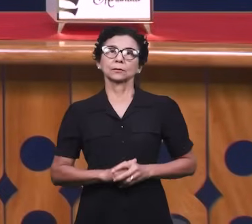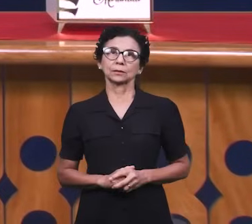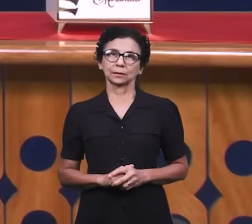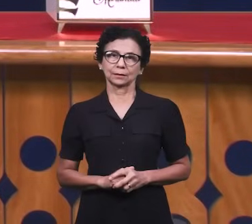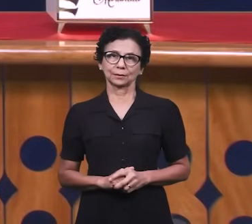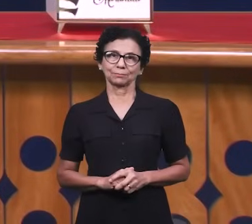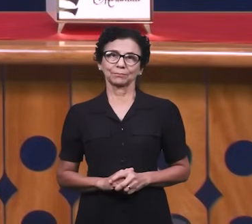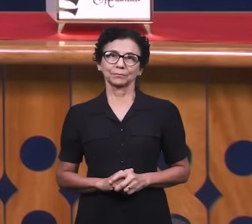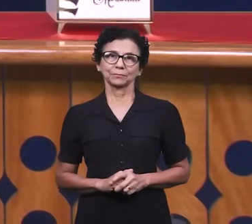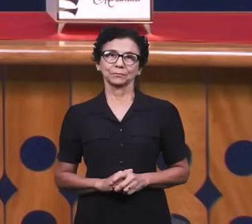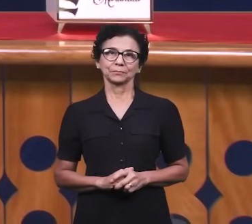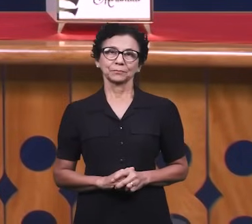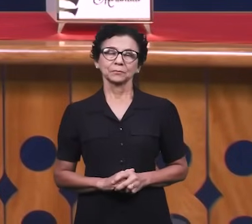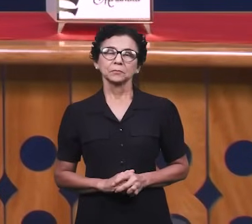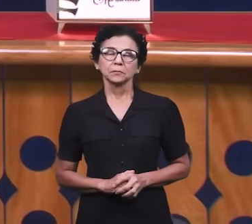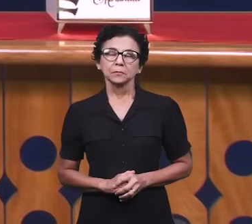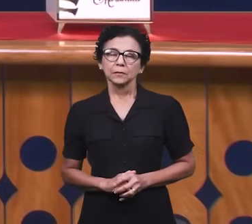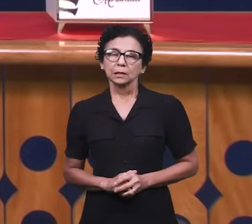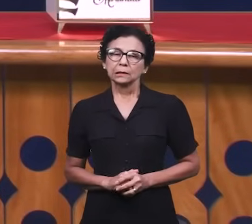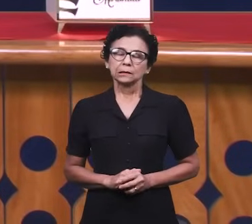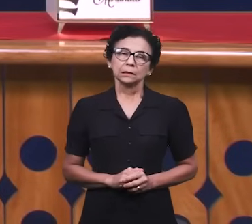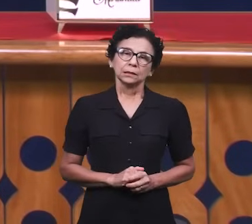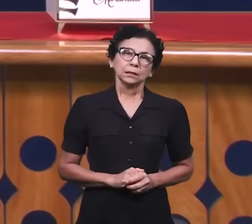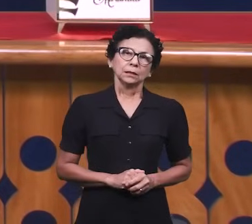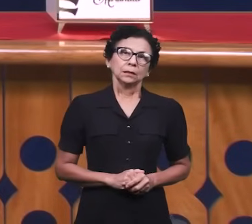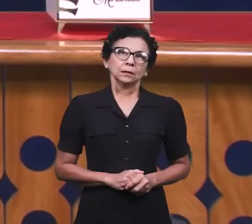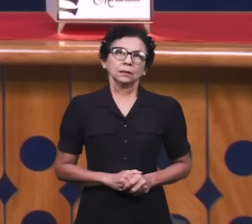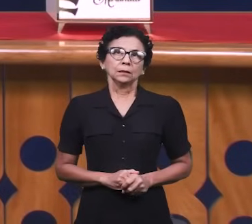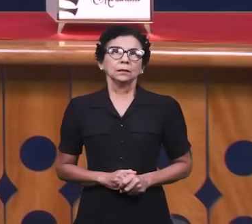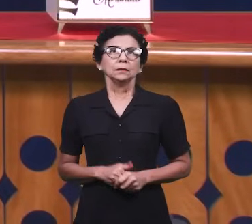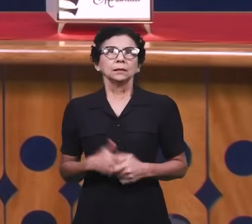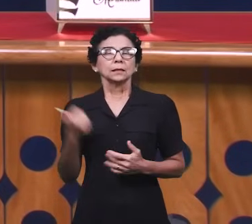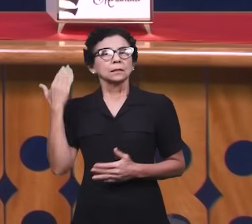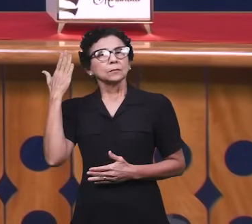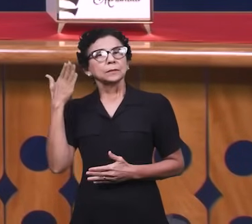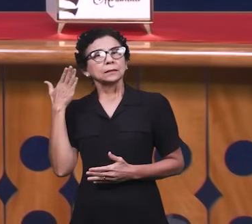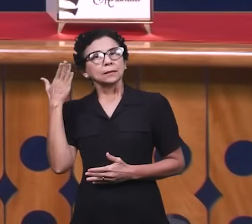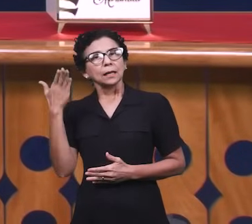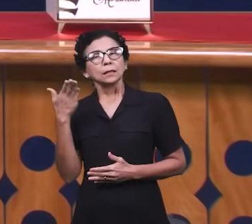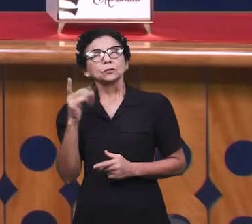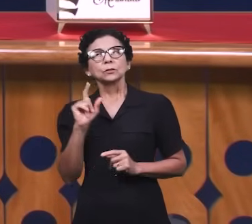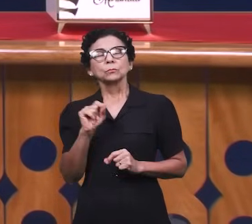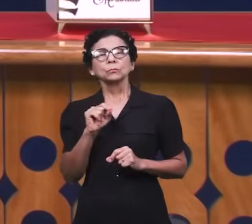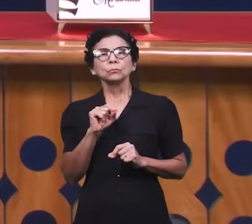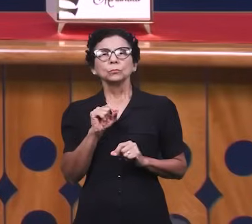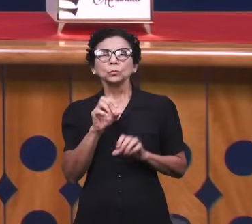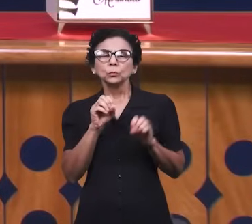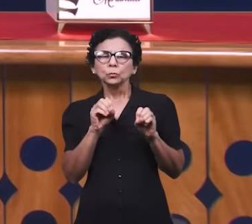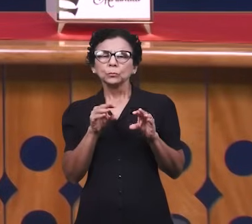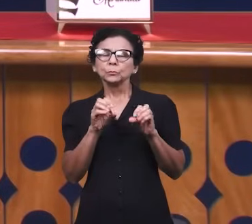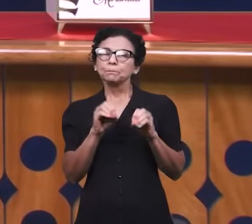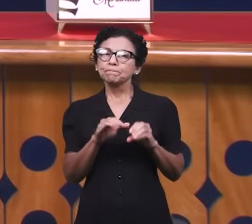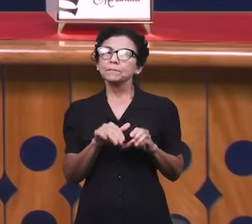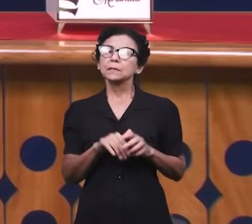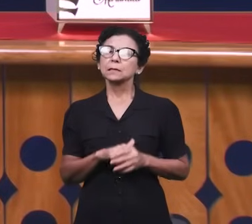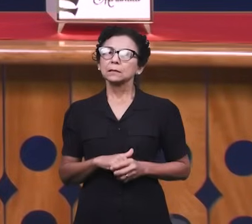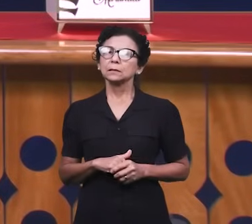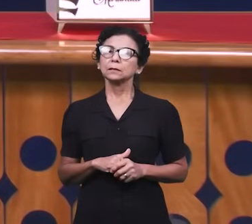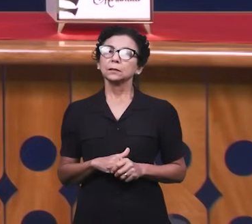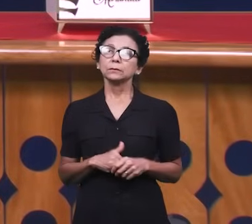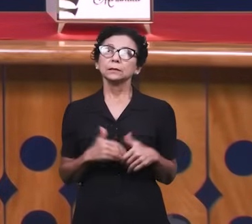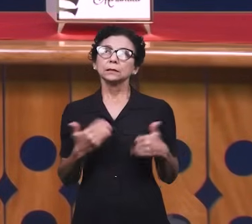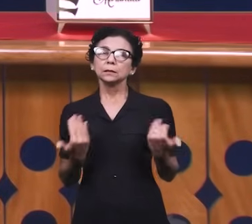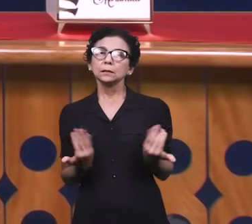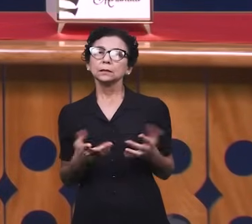para nós como um ensinamento e até